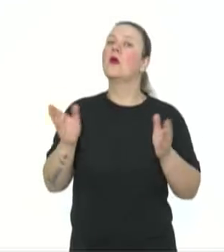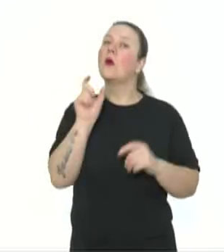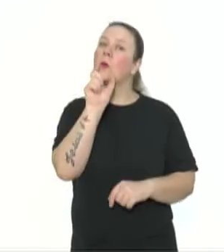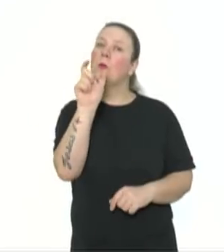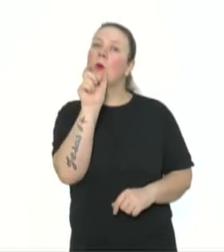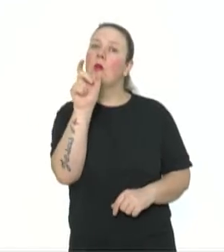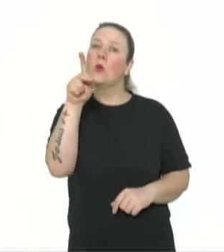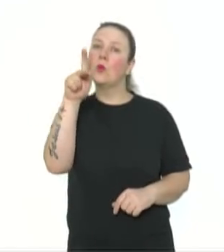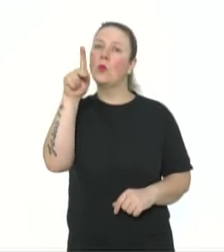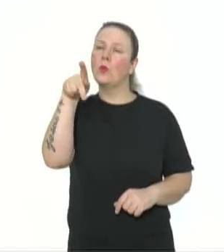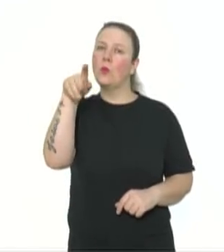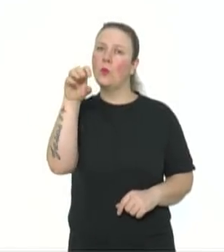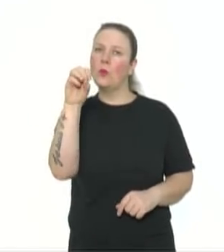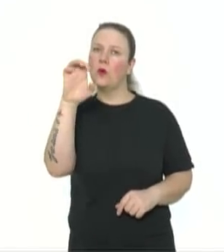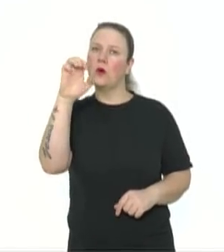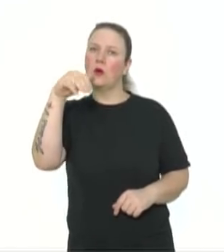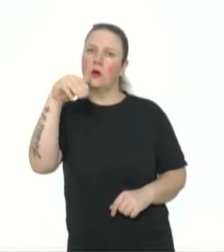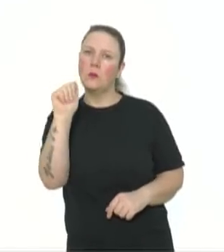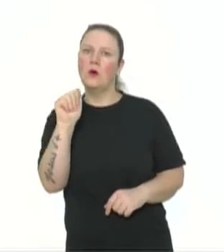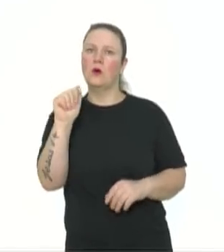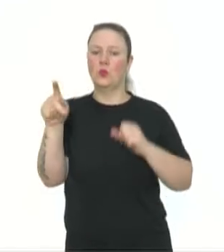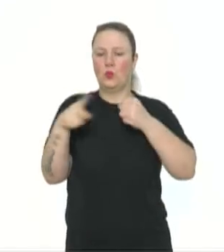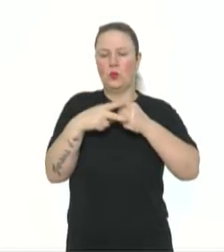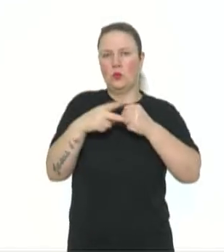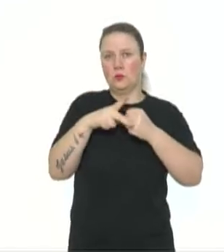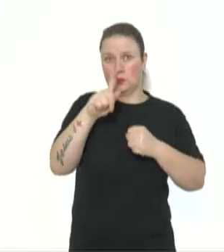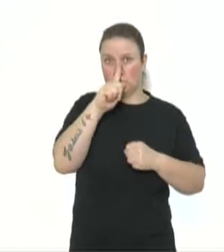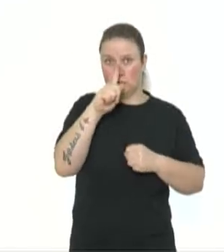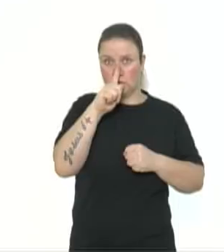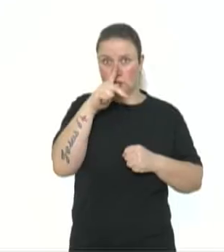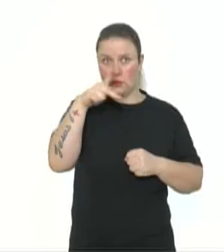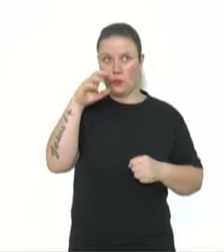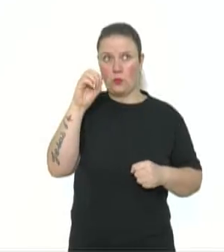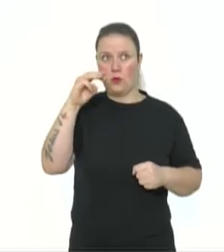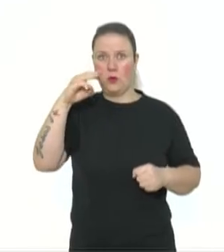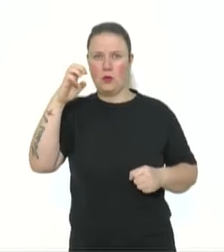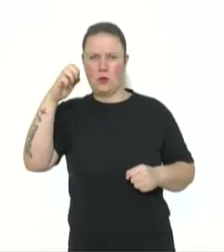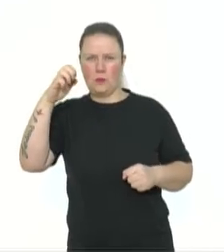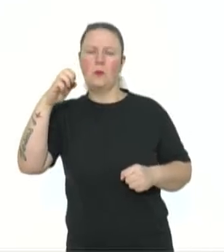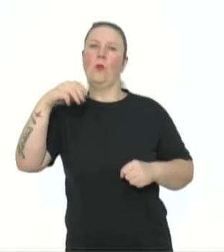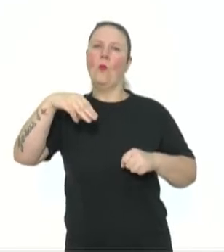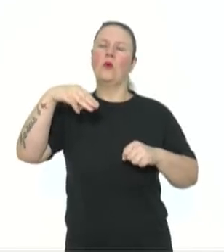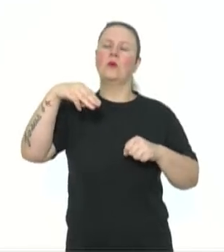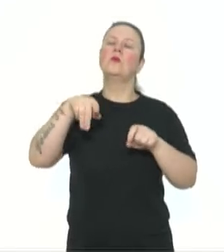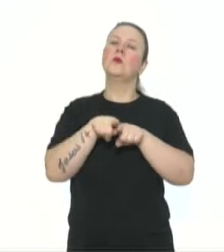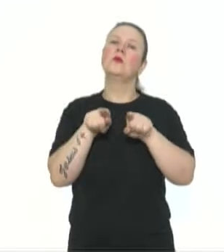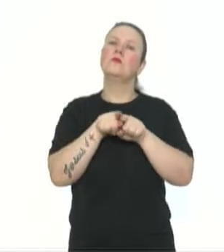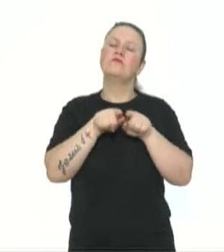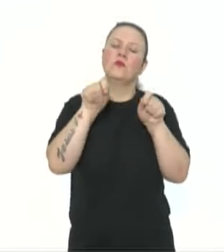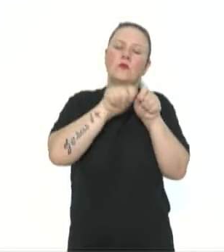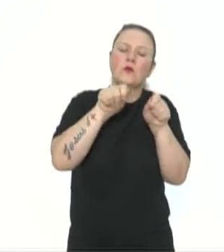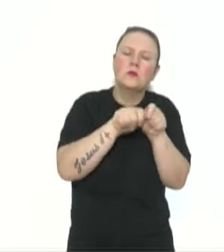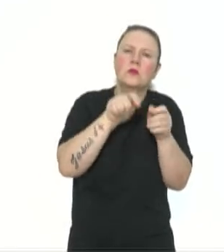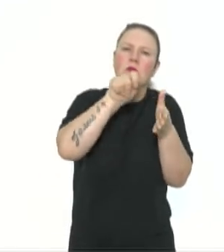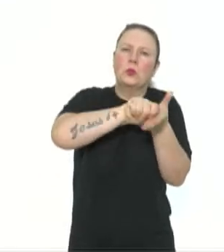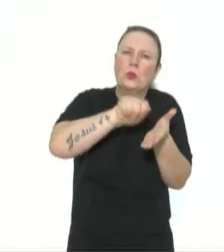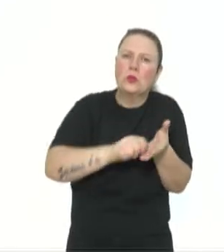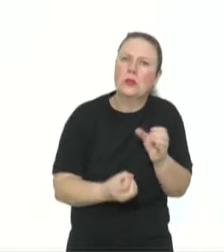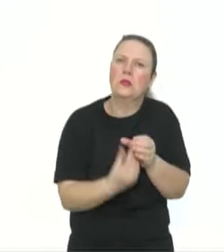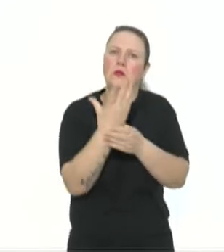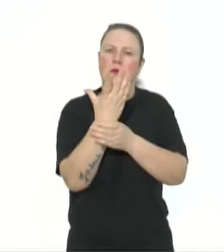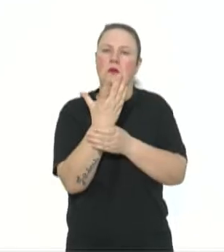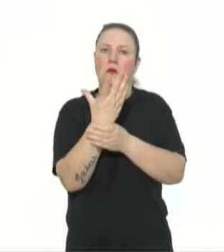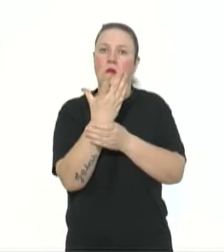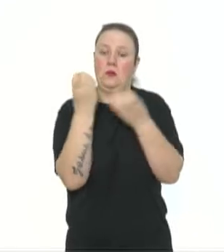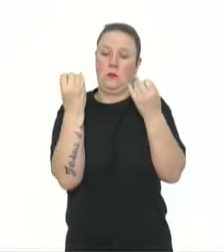palavra poema deriva do verbo grego poem, que significa fazer, criar, compor. O poema é utilizado para